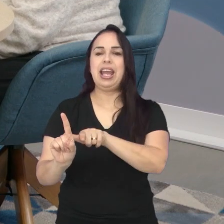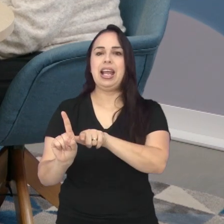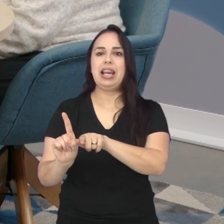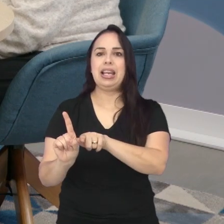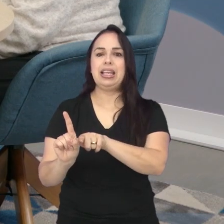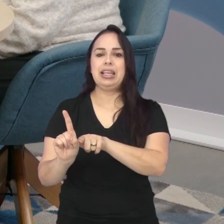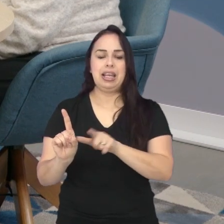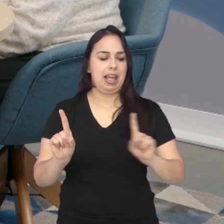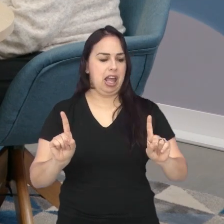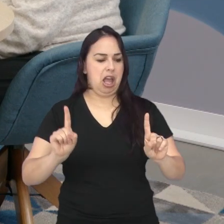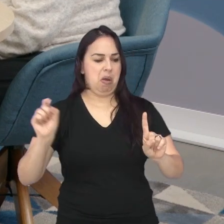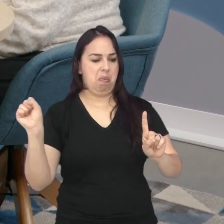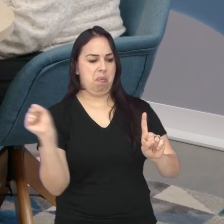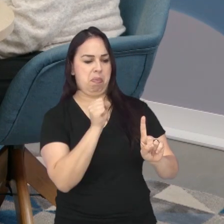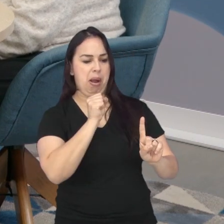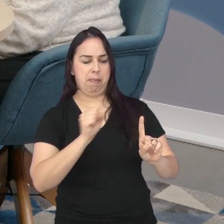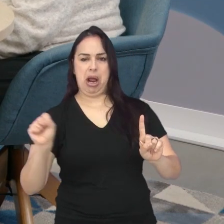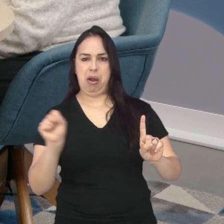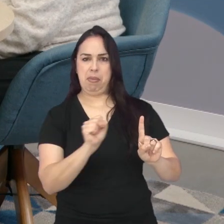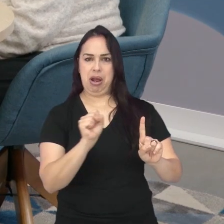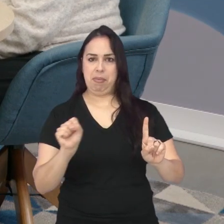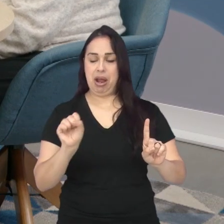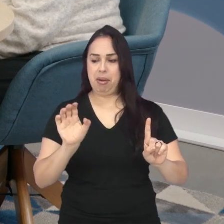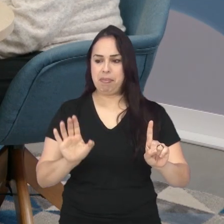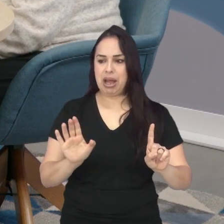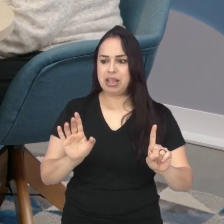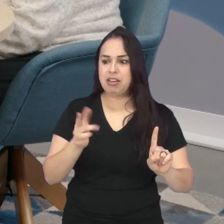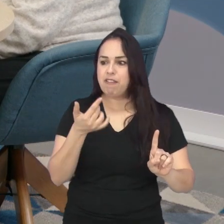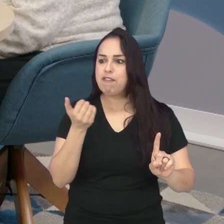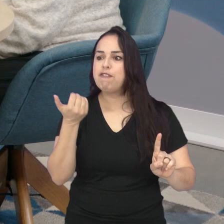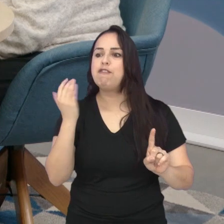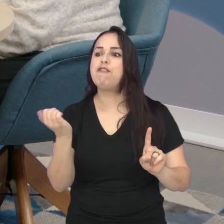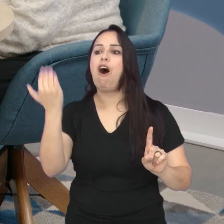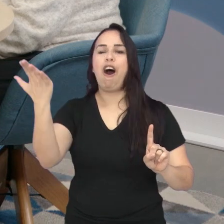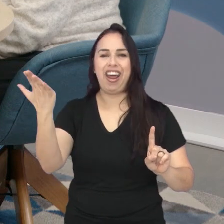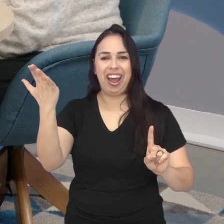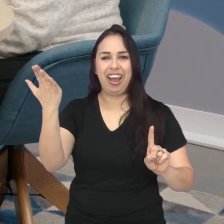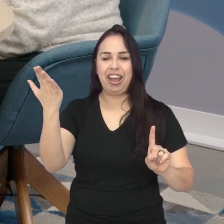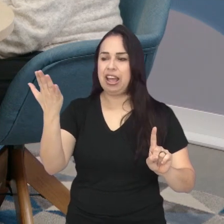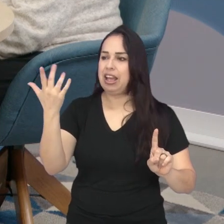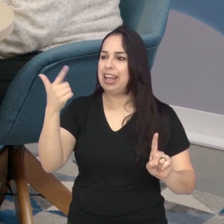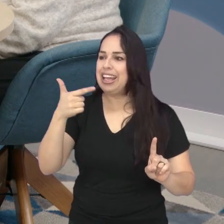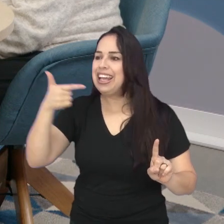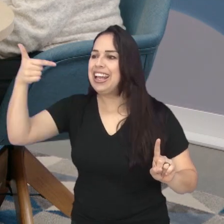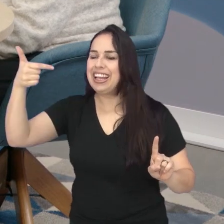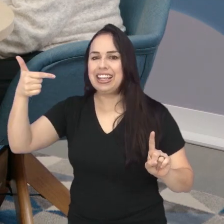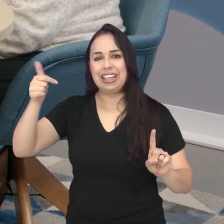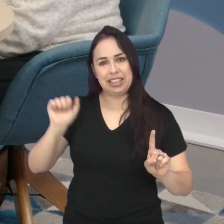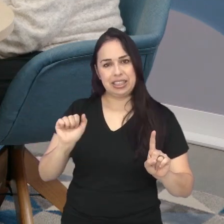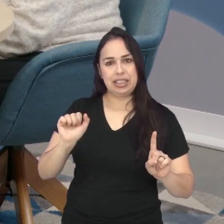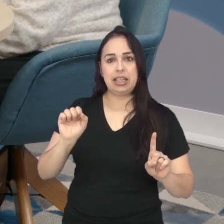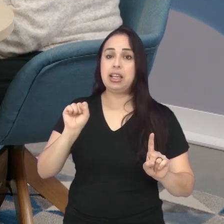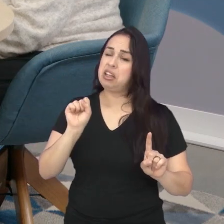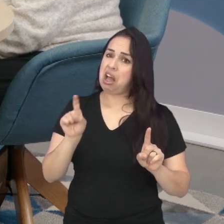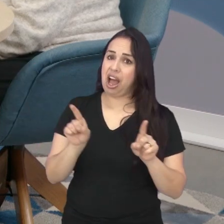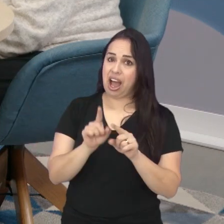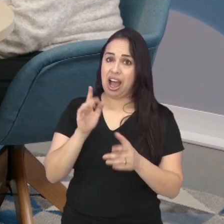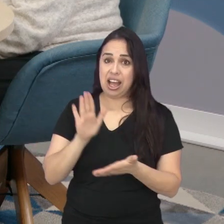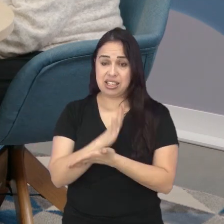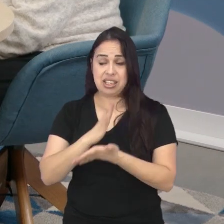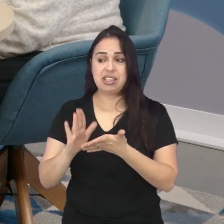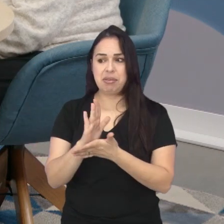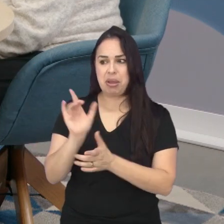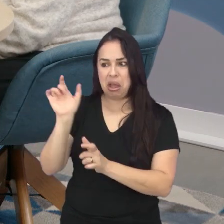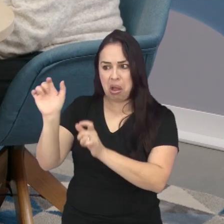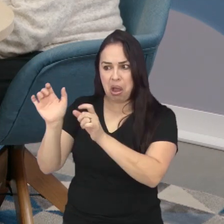que é abusiva, ela também é abusiva no trabalho, com a mãe, com o pai, ou não? Uma pessoa ela pode ser abusiva